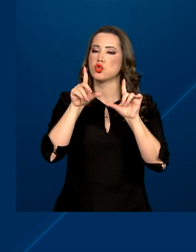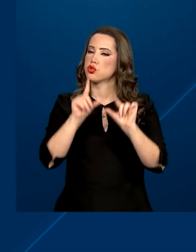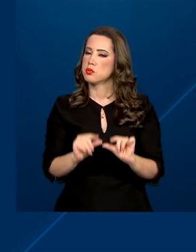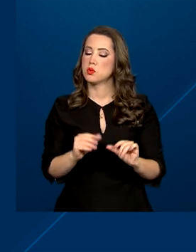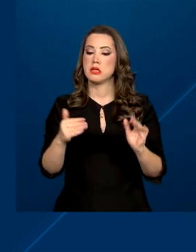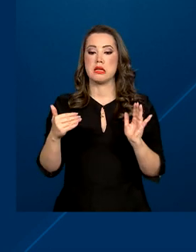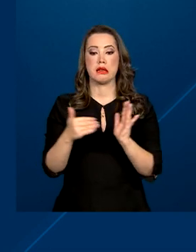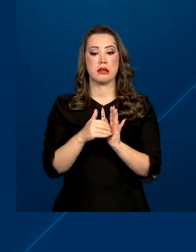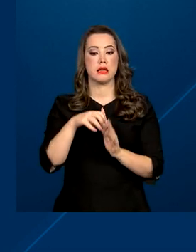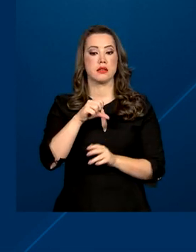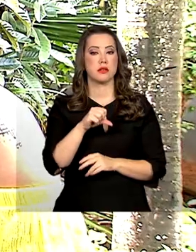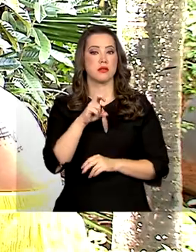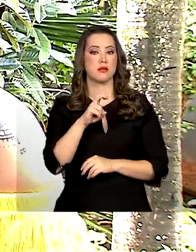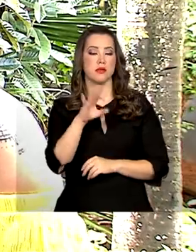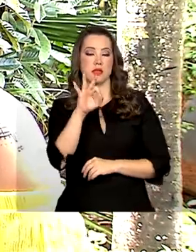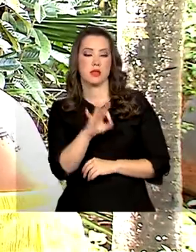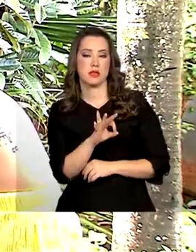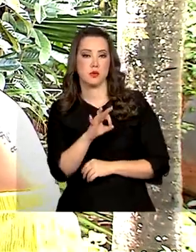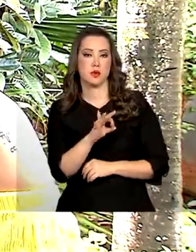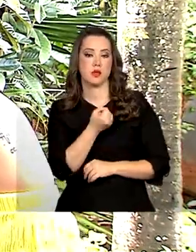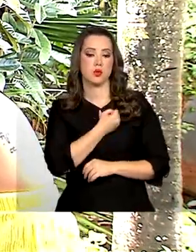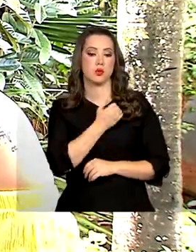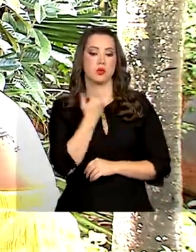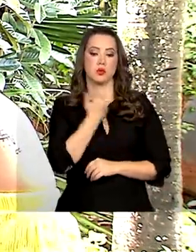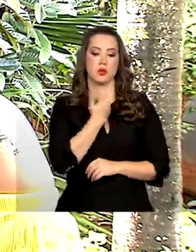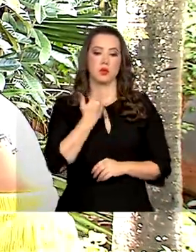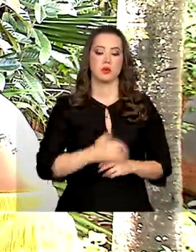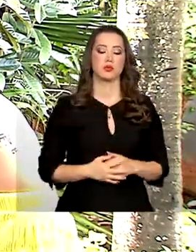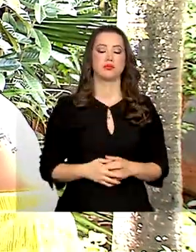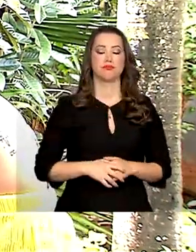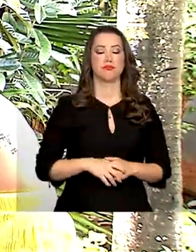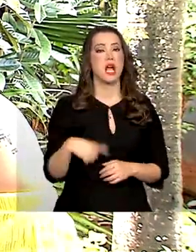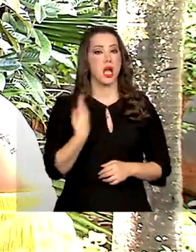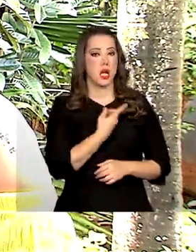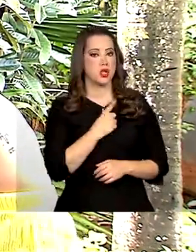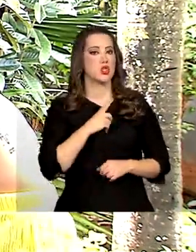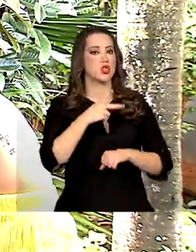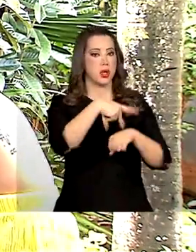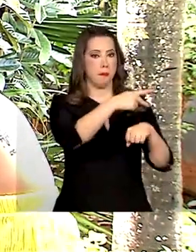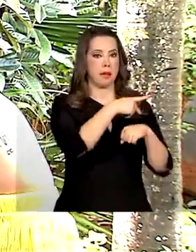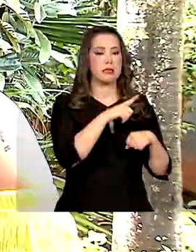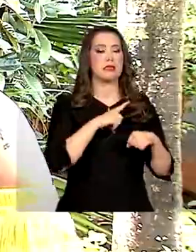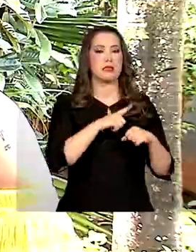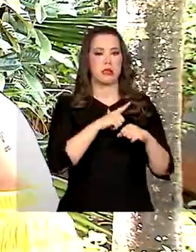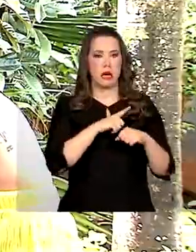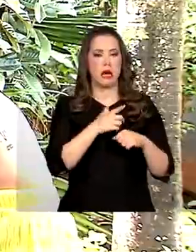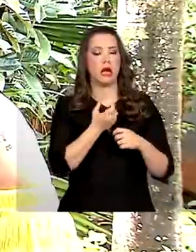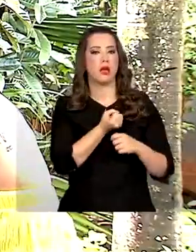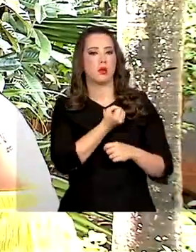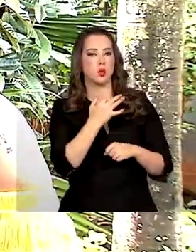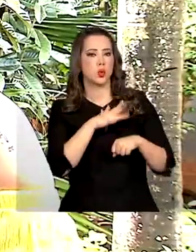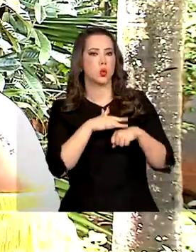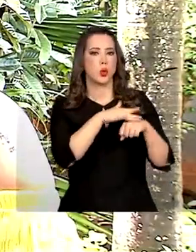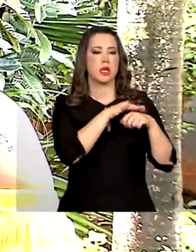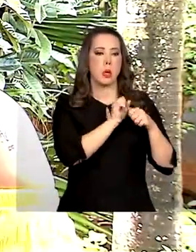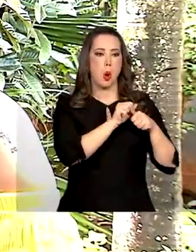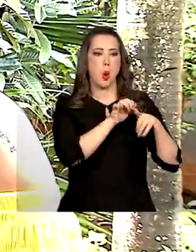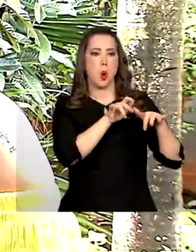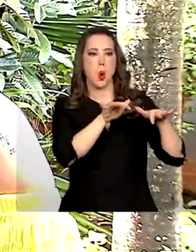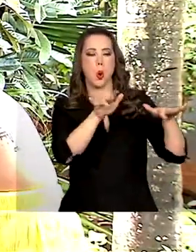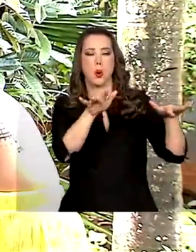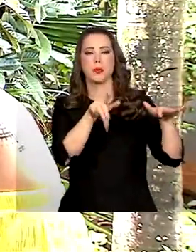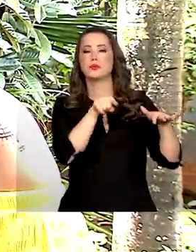até 2035. Ainda existem alguns países endêmicos no mundo, o Brasil é um deles. Então, um dos